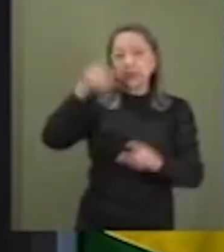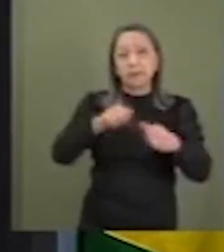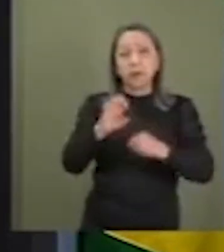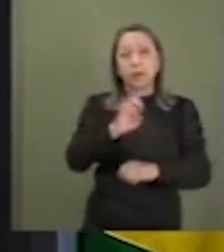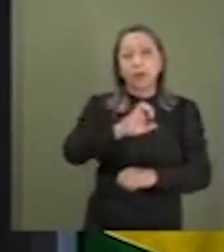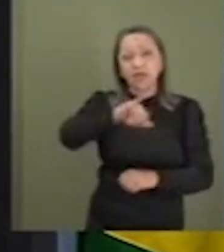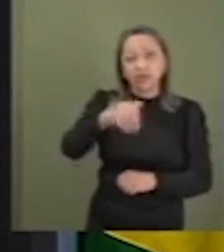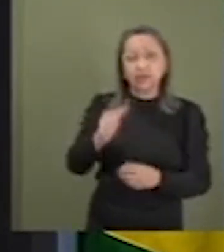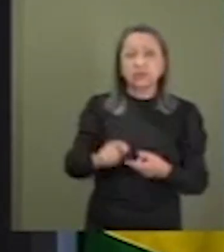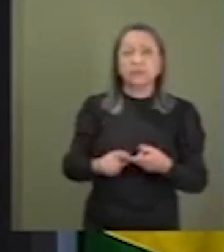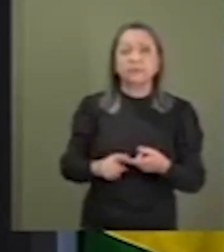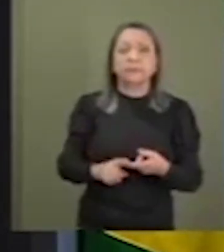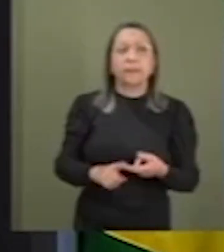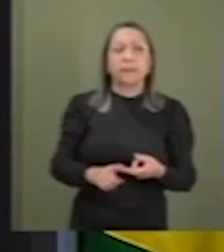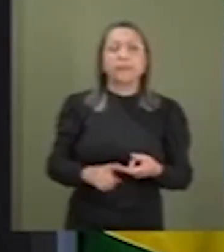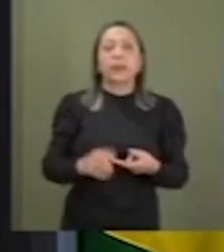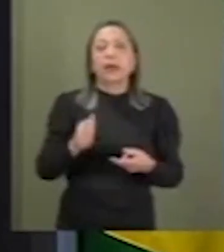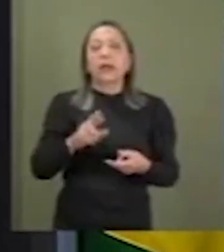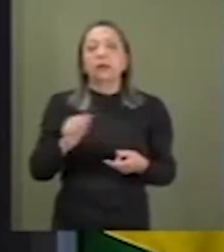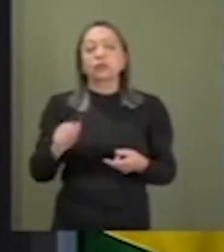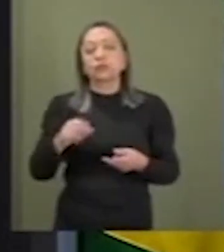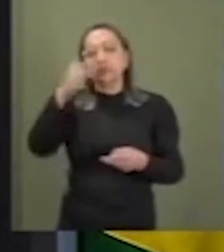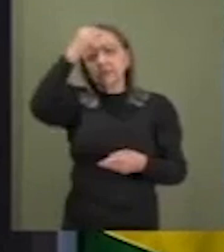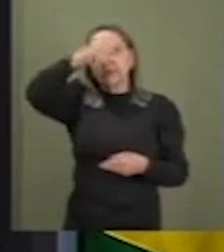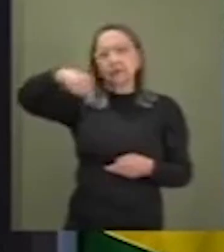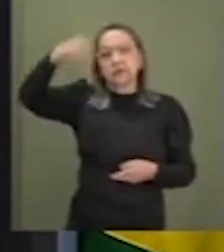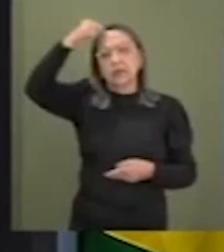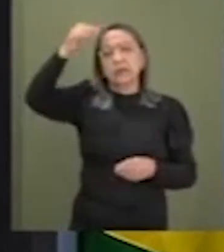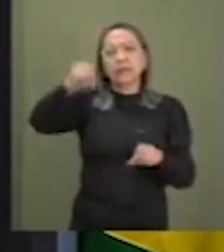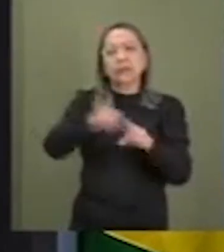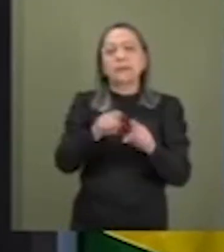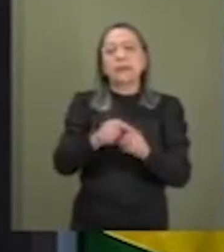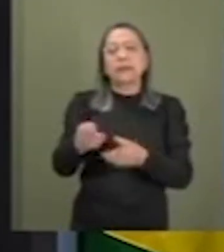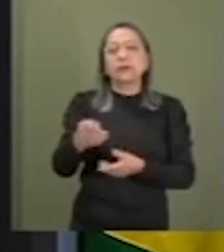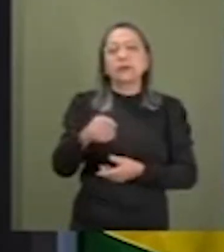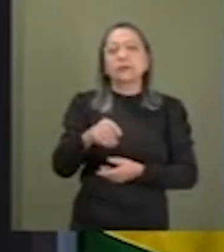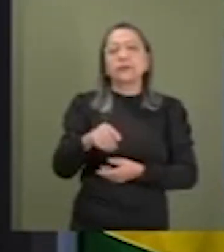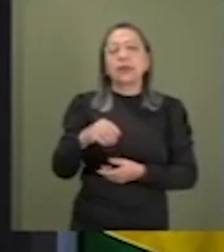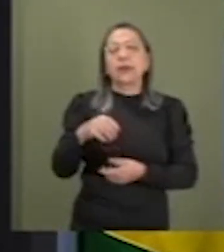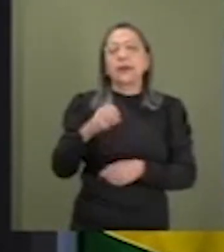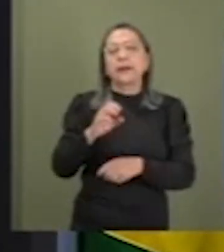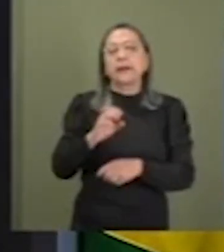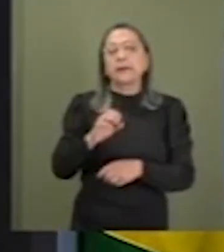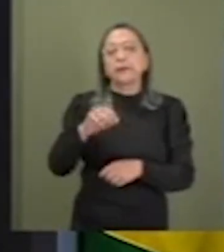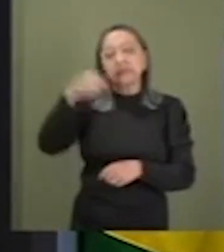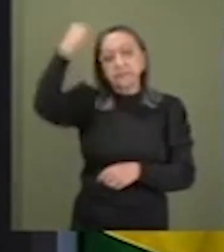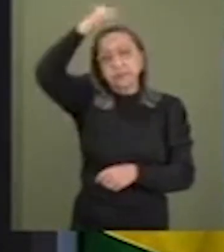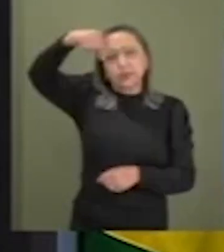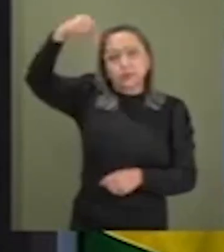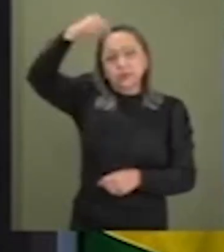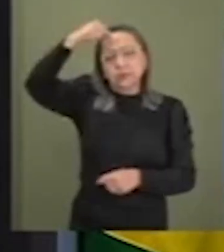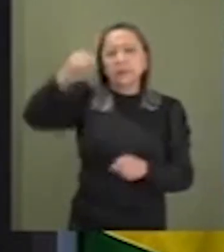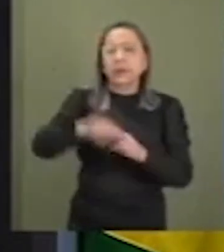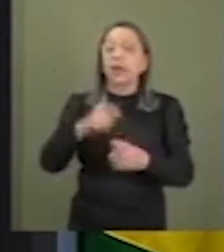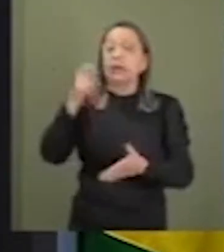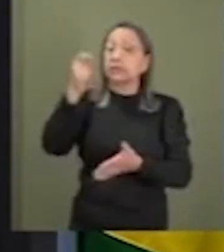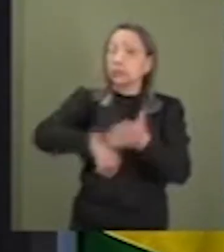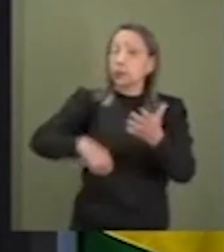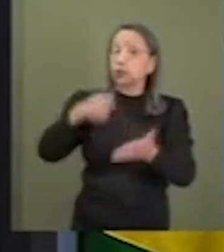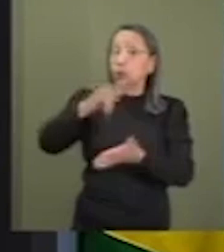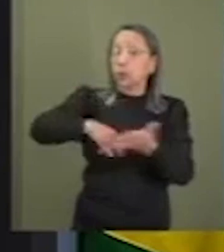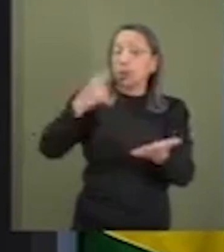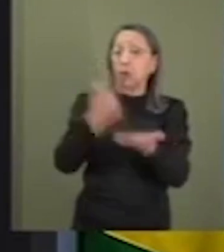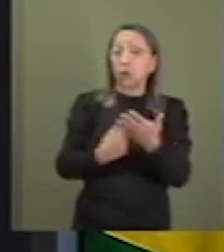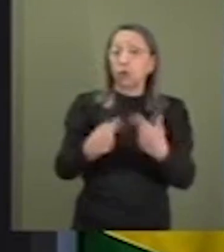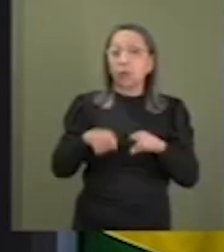estaleiro Jurong Aracruz, no Espírito Santo, e do terminal de Transpetro, em Barra do Riacho, no Espírito Santo. Assinatura de acordos de